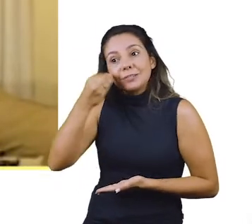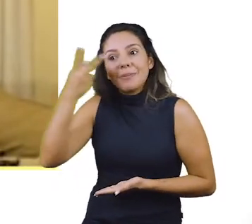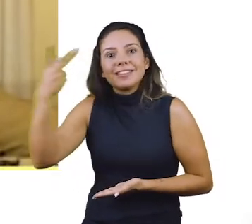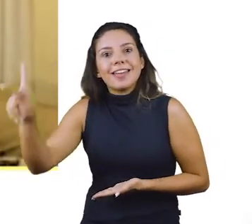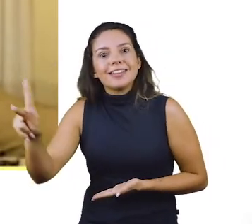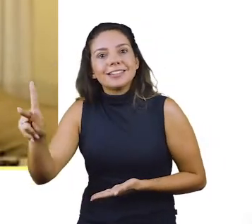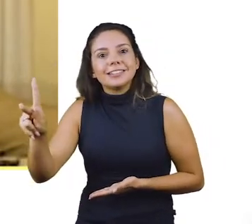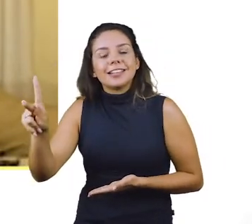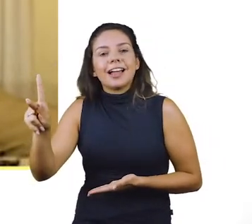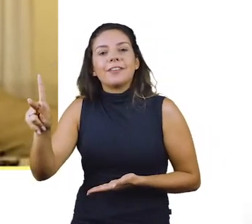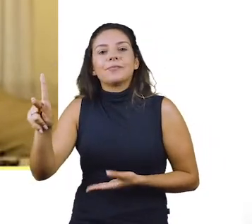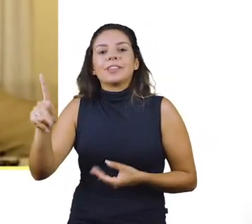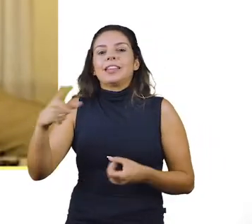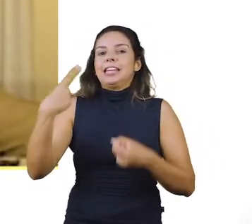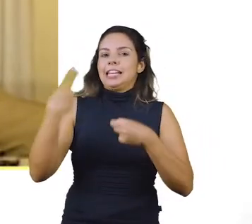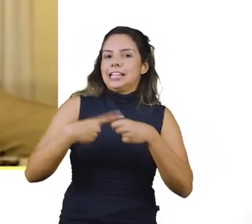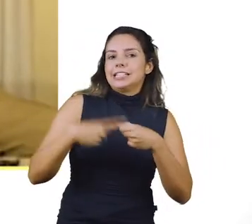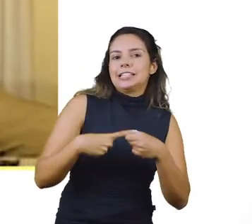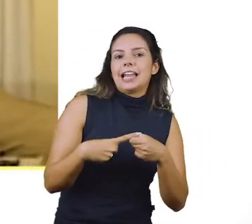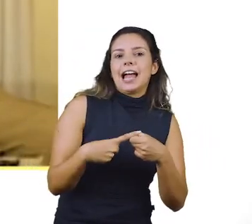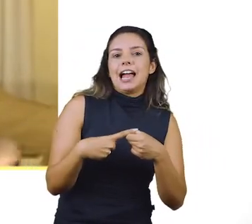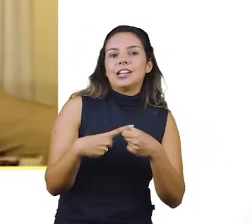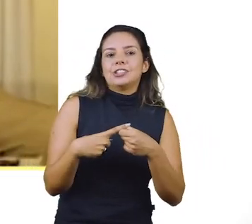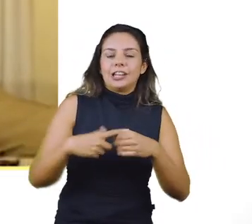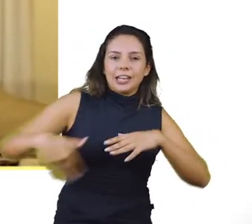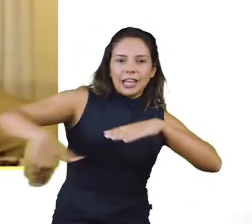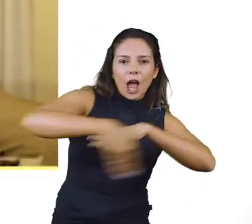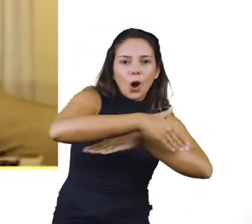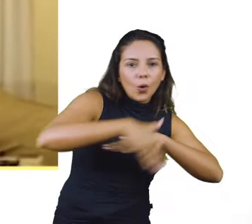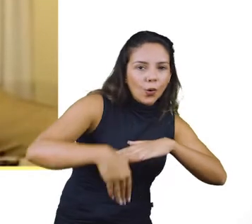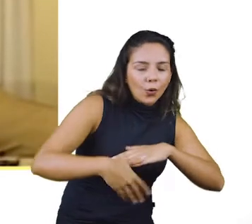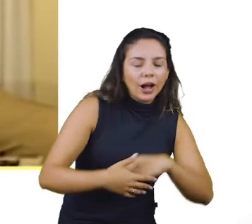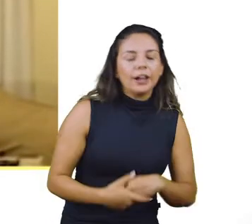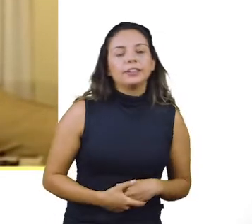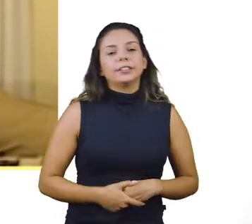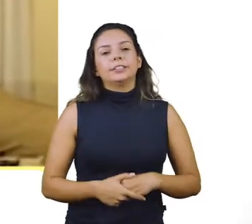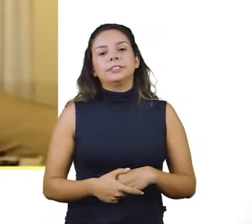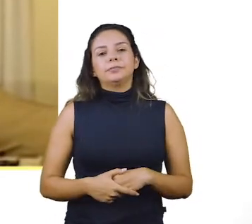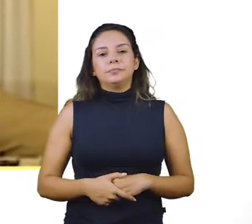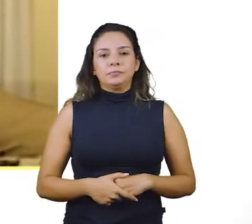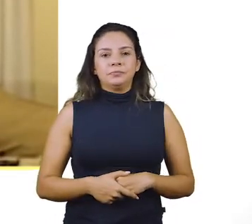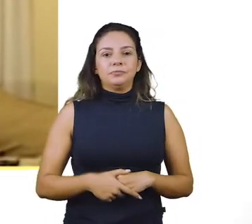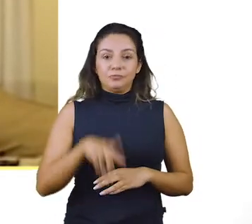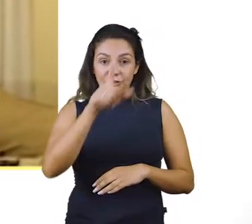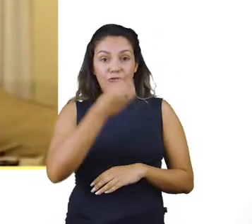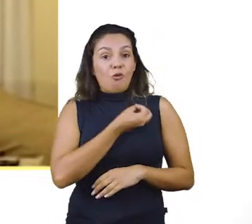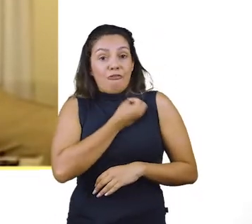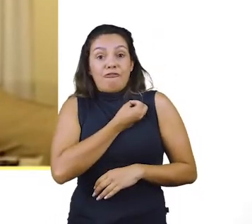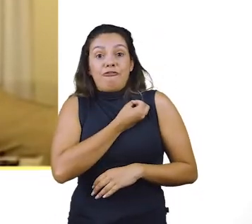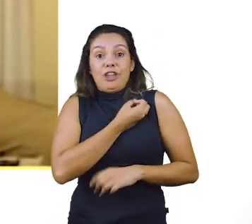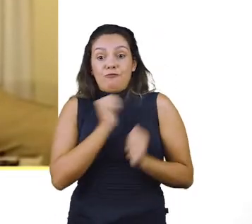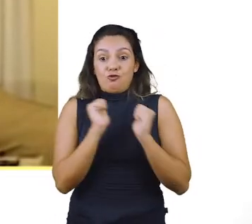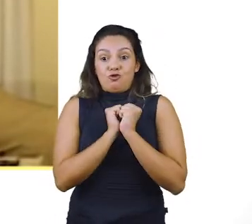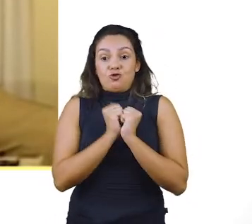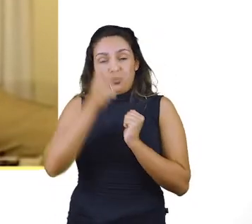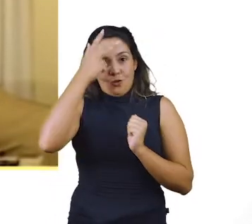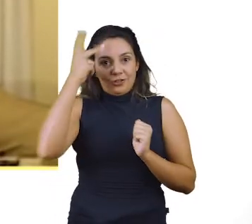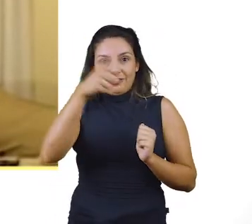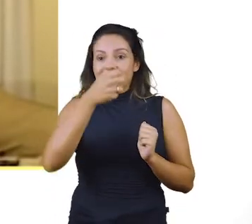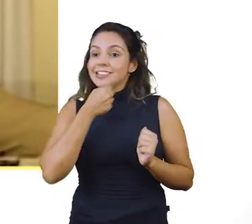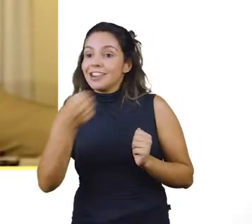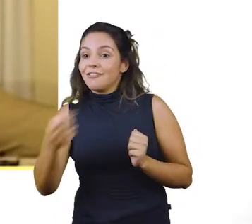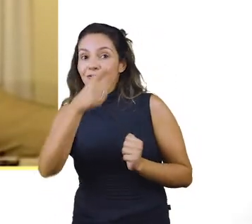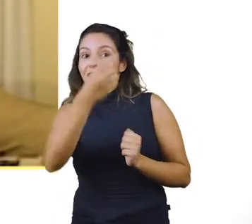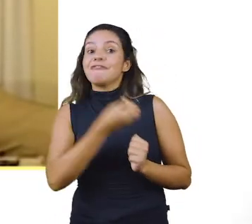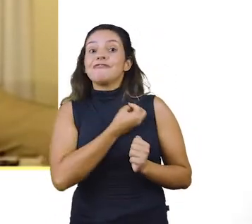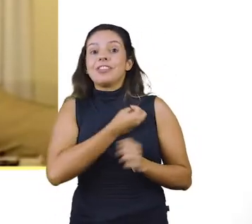aquela imparcialidade, aquele joguinho de estou ali para ver, mas você está vivendo isso com as pessoas. Eu acho que isso enriquece muito